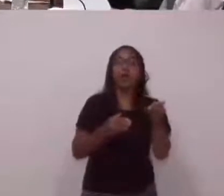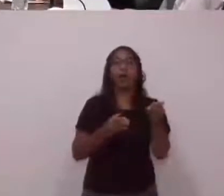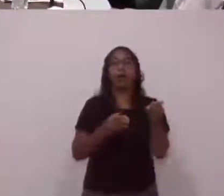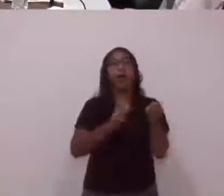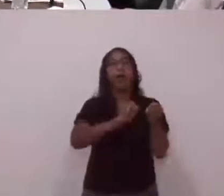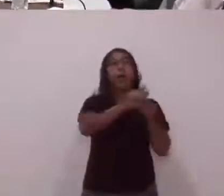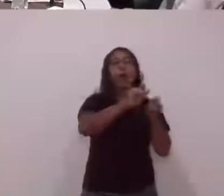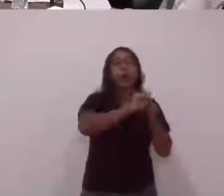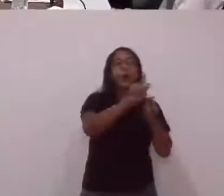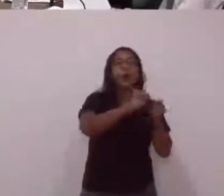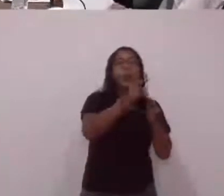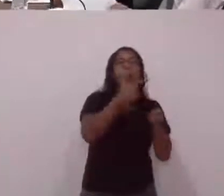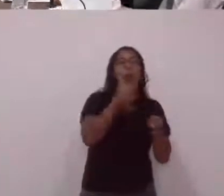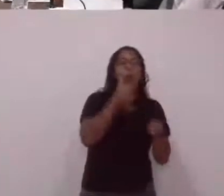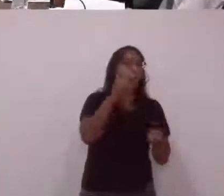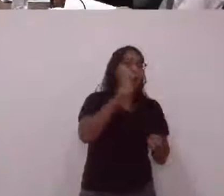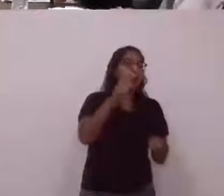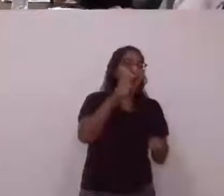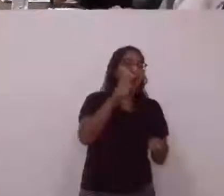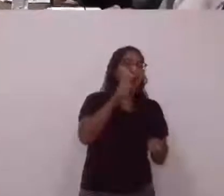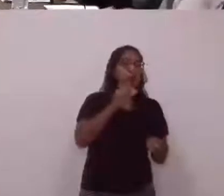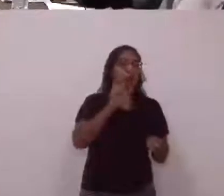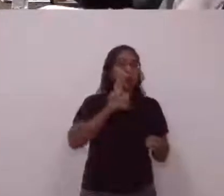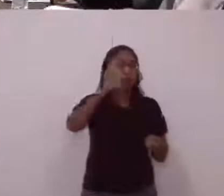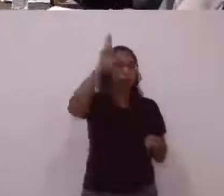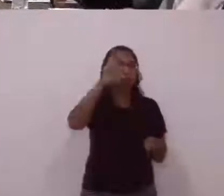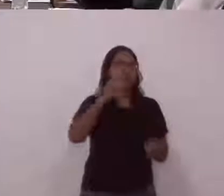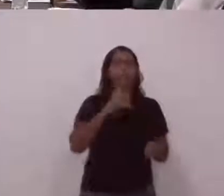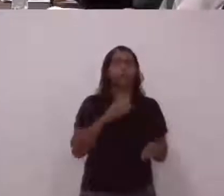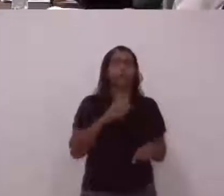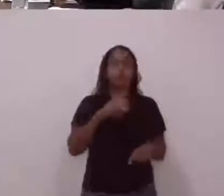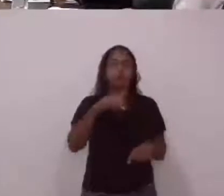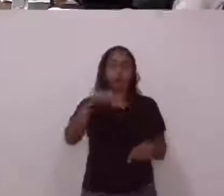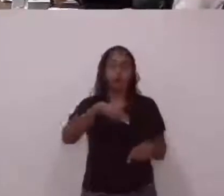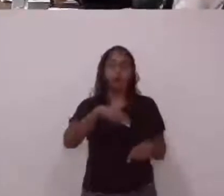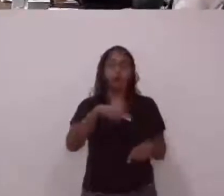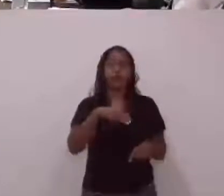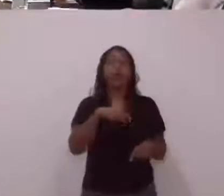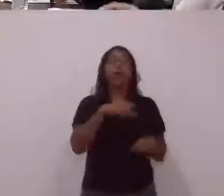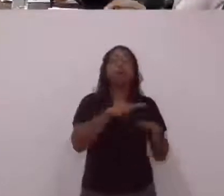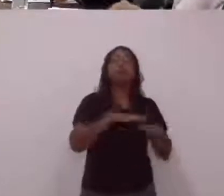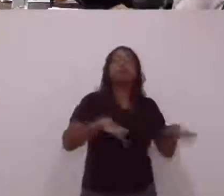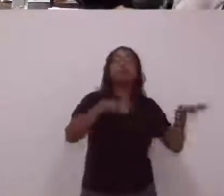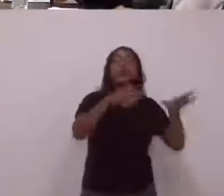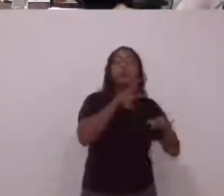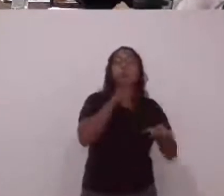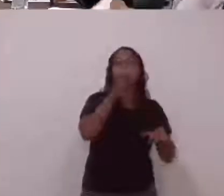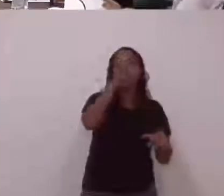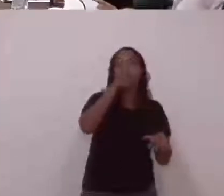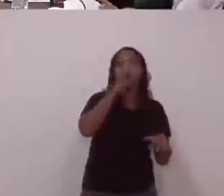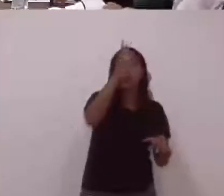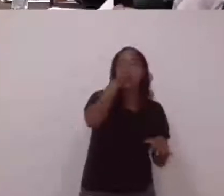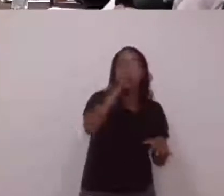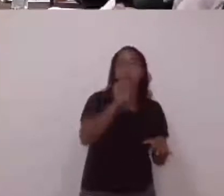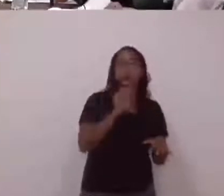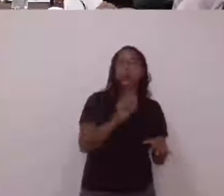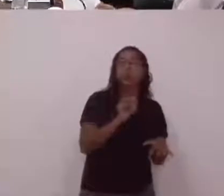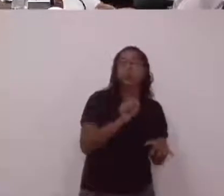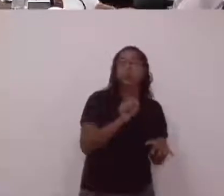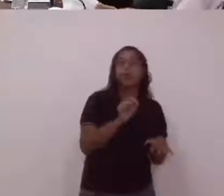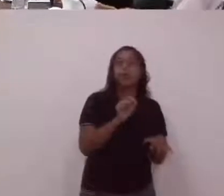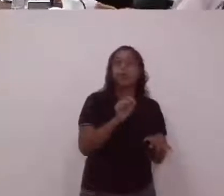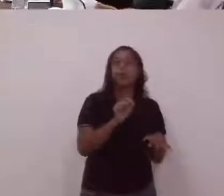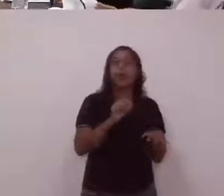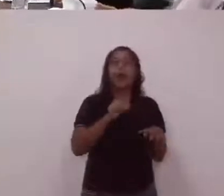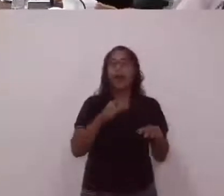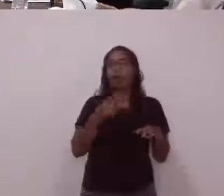comandante da PM no município, os demandados, de modo precipitados, a pena baseada em